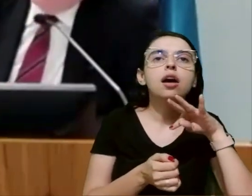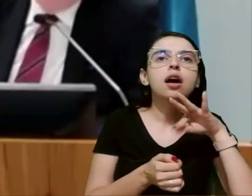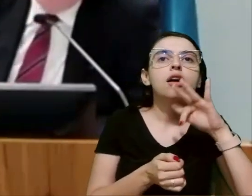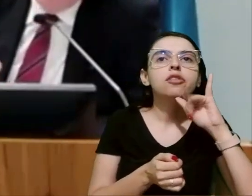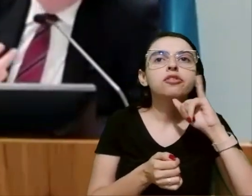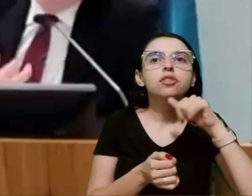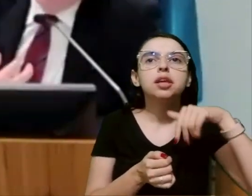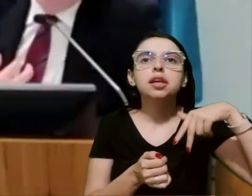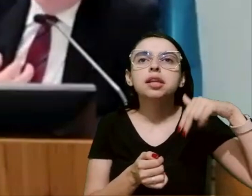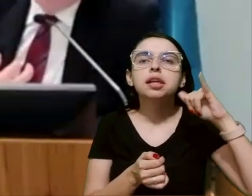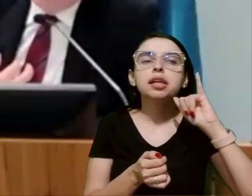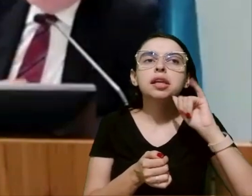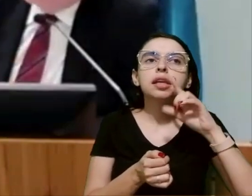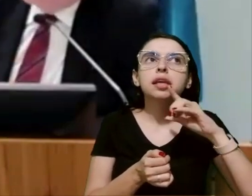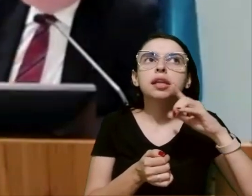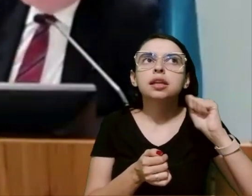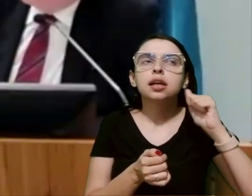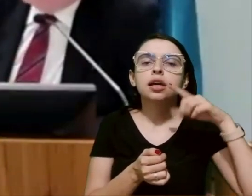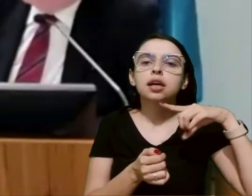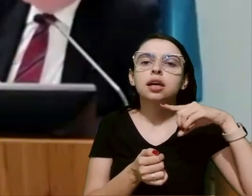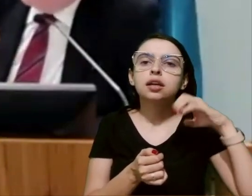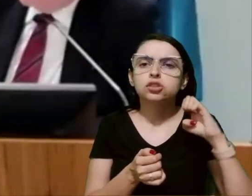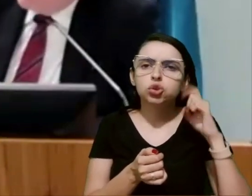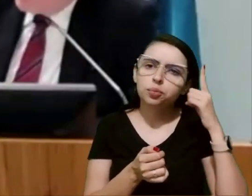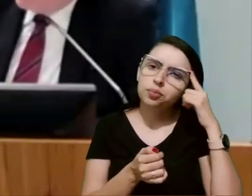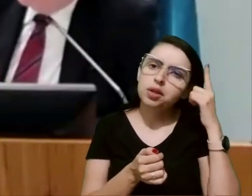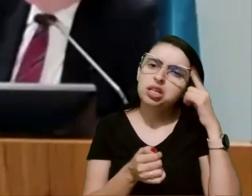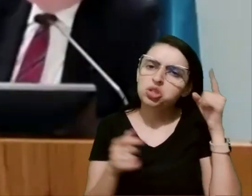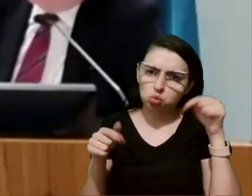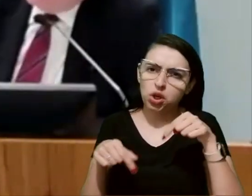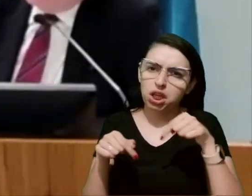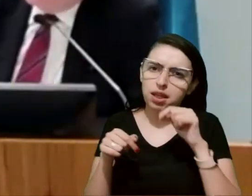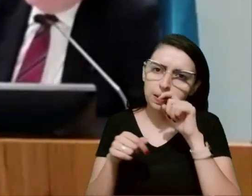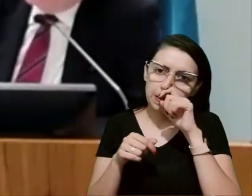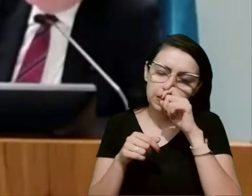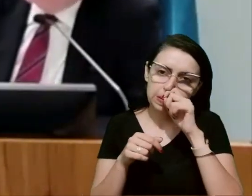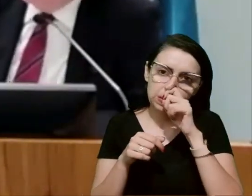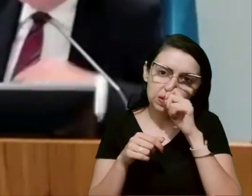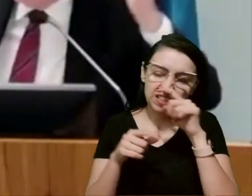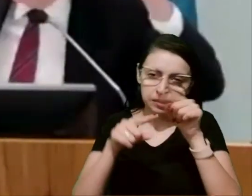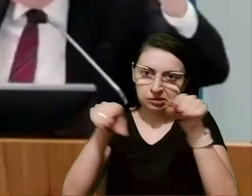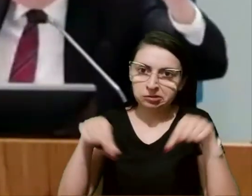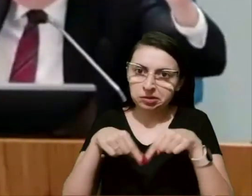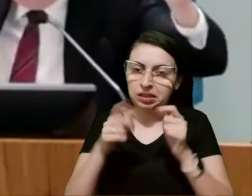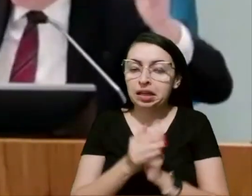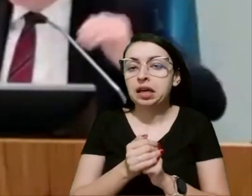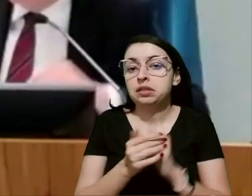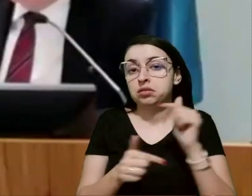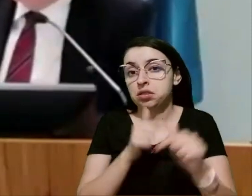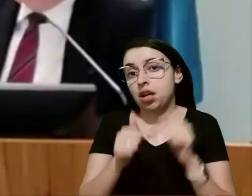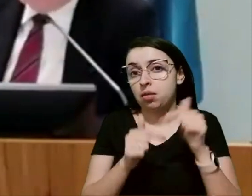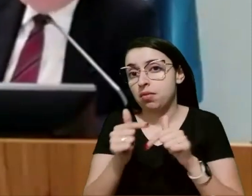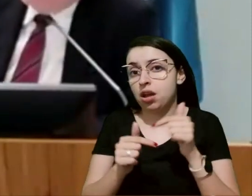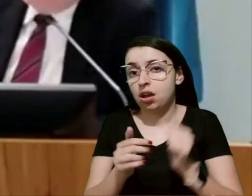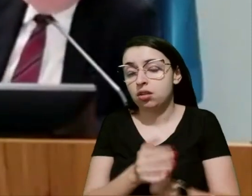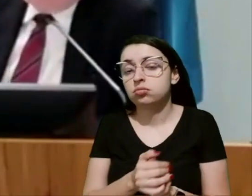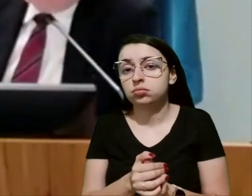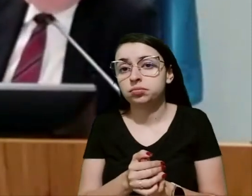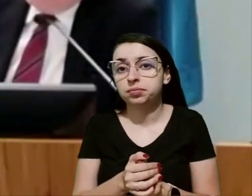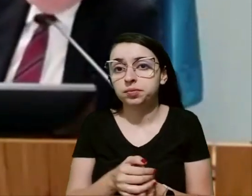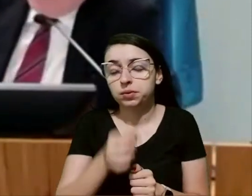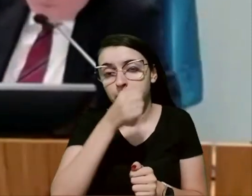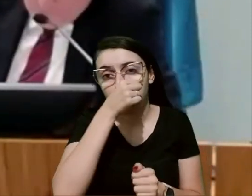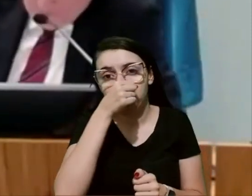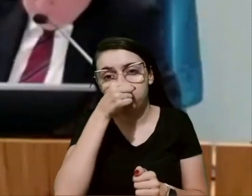não sei, eu fico pensando muito na nossa casa aqui e pensando muito especificamente, pelo menos neste quadro que vivemos,